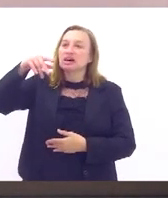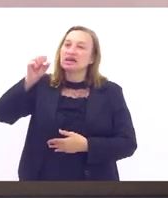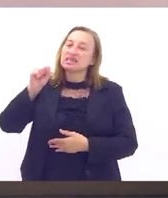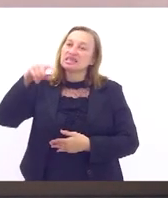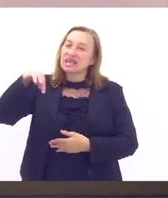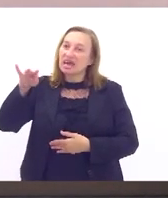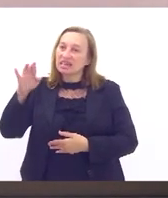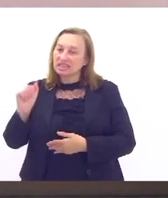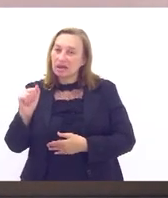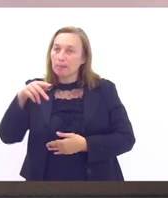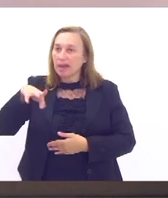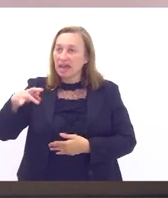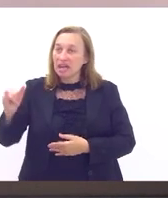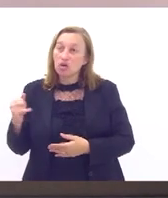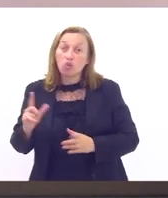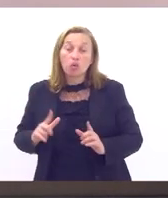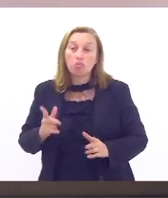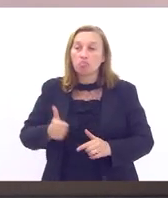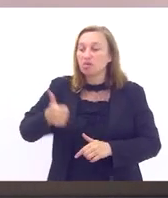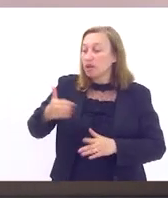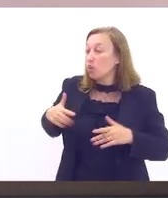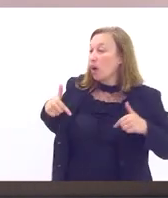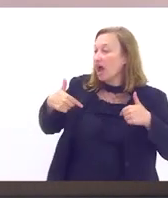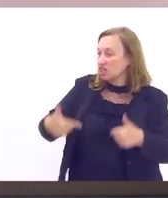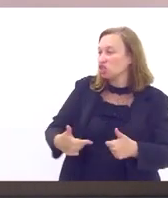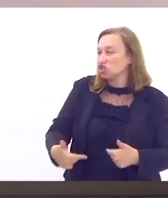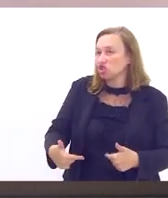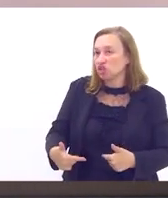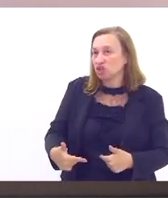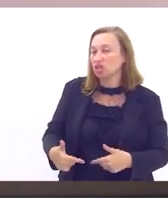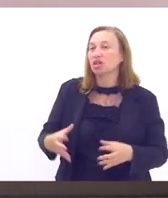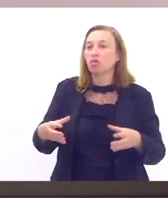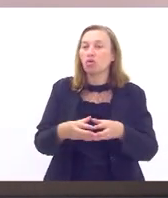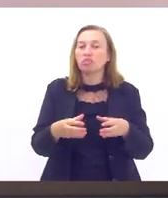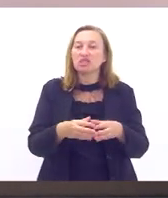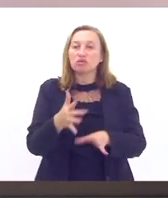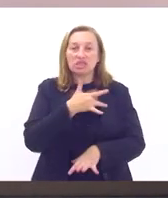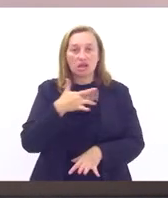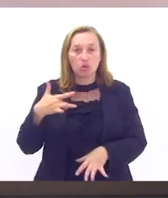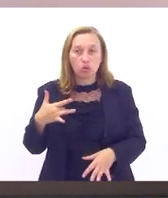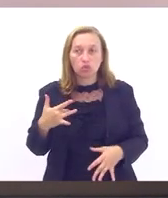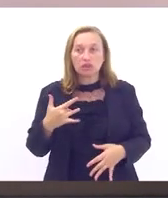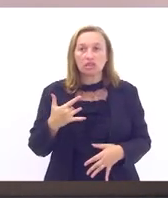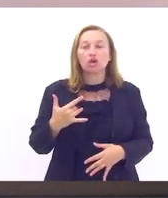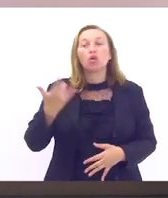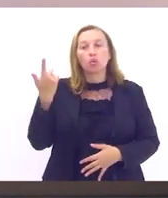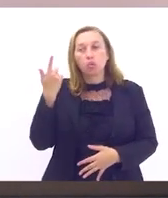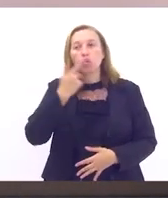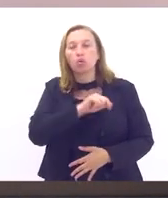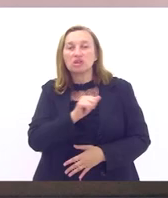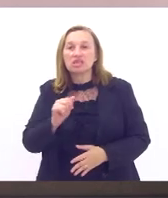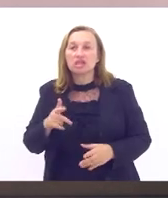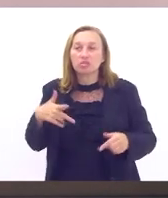a primeira ação movida aqui pela Comissão de Saúde. Nós